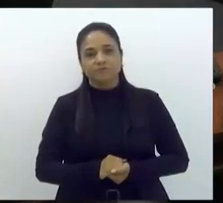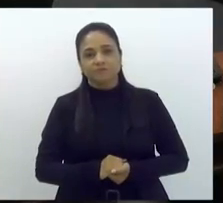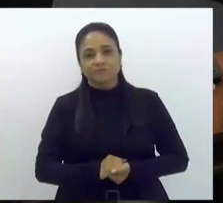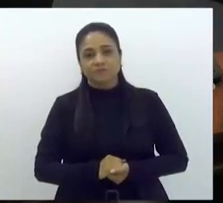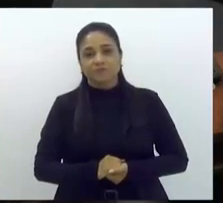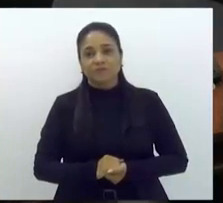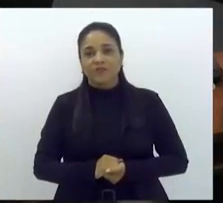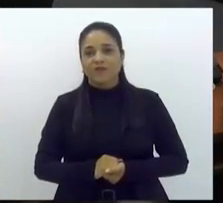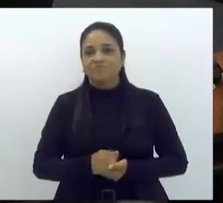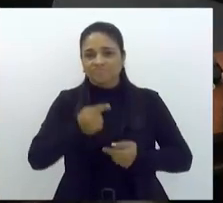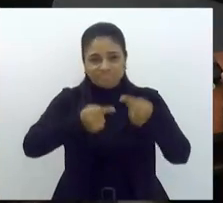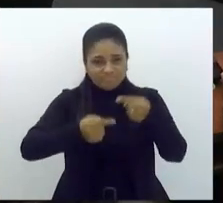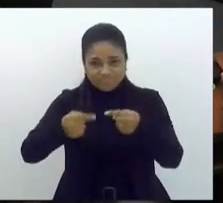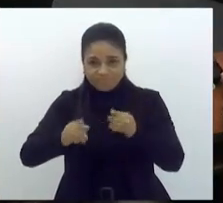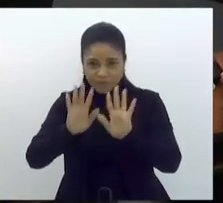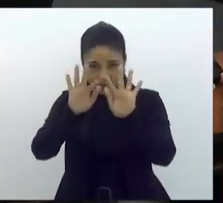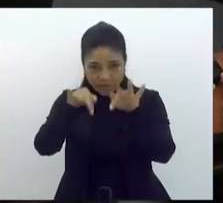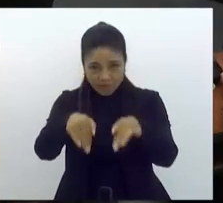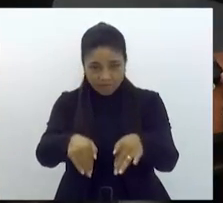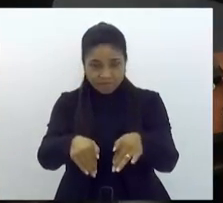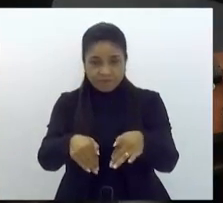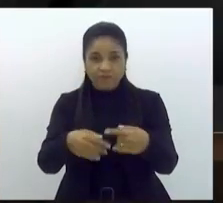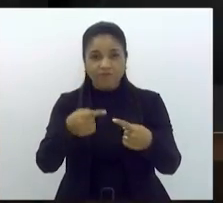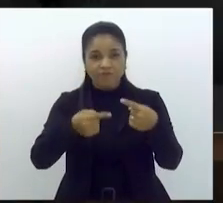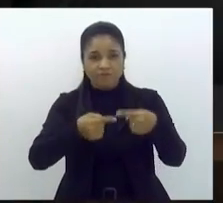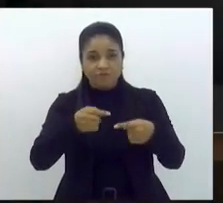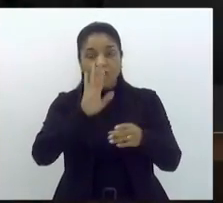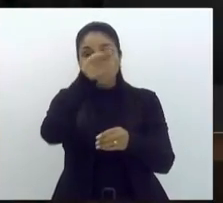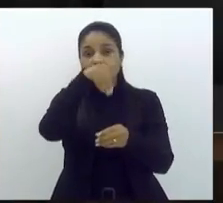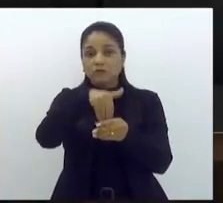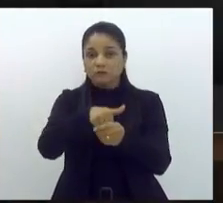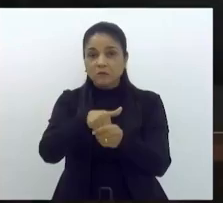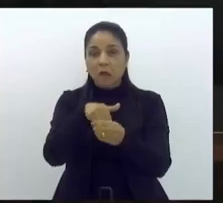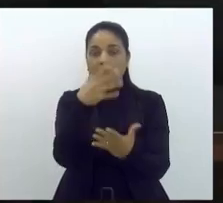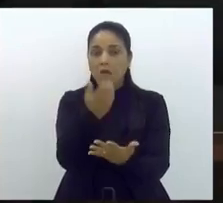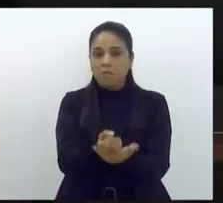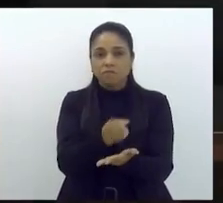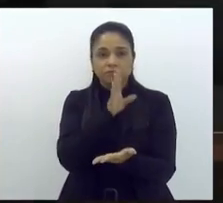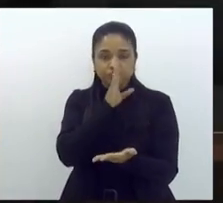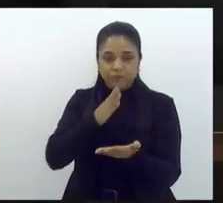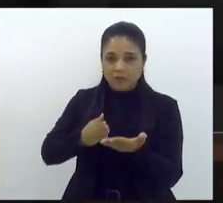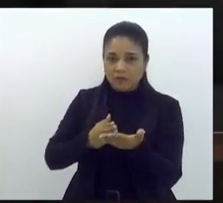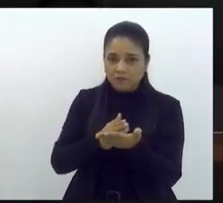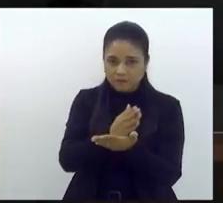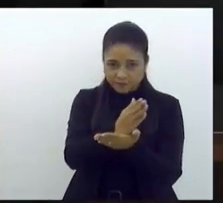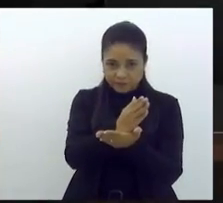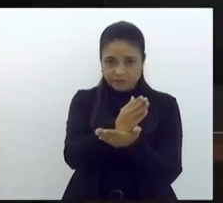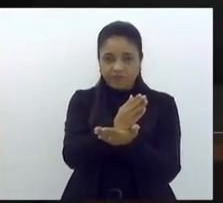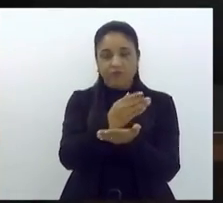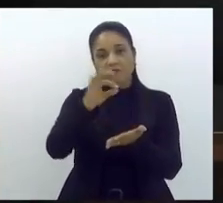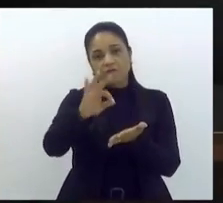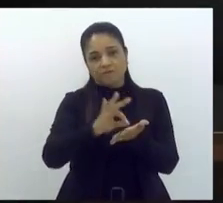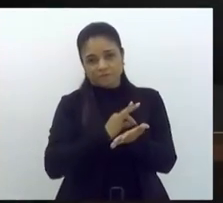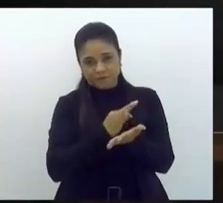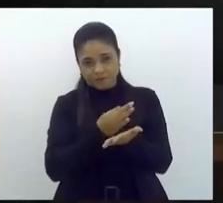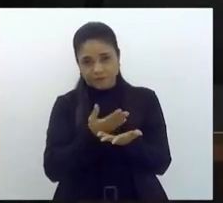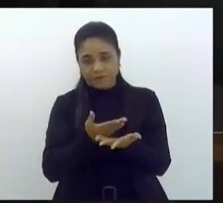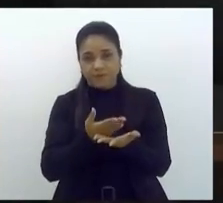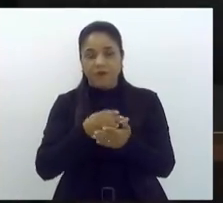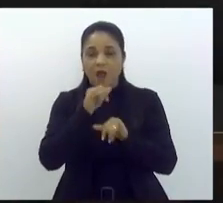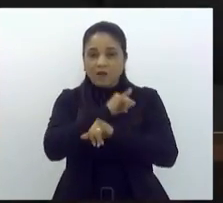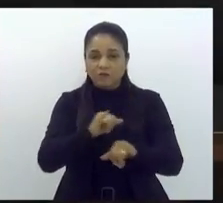9 anos mais Quem Queira discutir encerrado a discussão em votação senhores que a própria irmã Neusa Como estão aprovado vai autógrafo